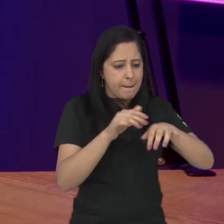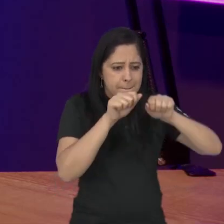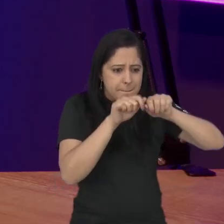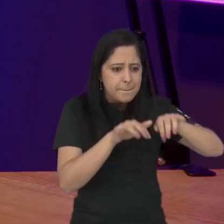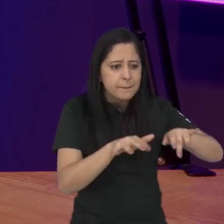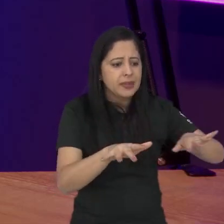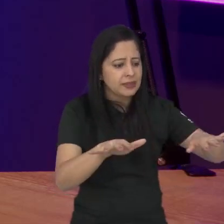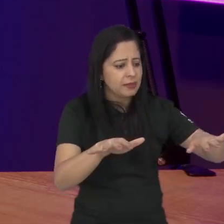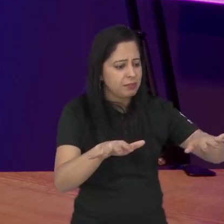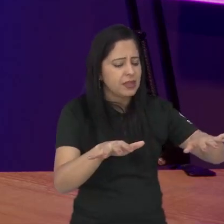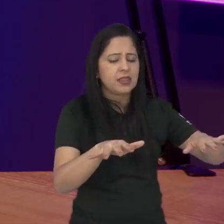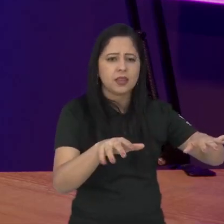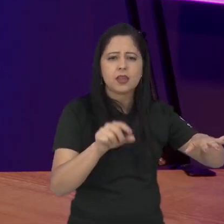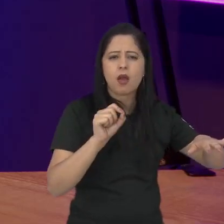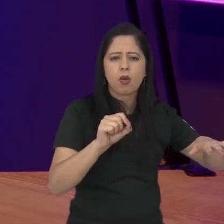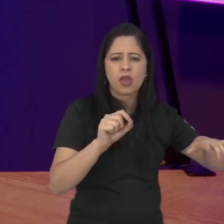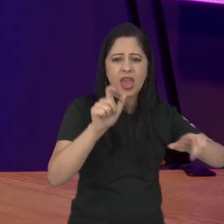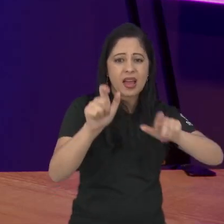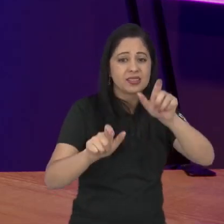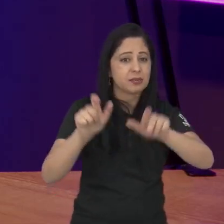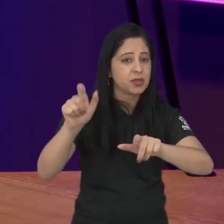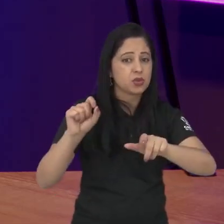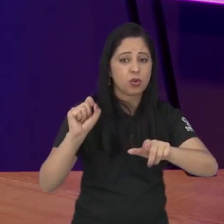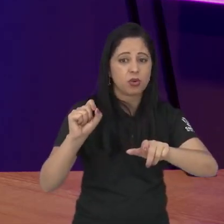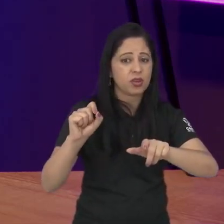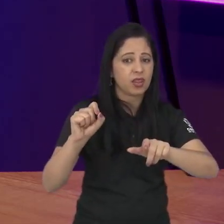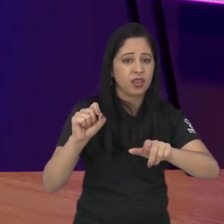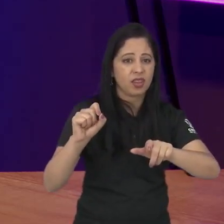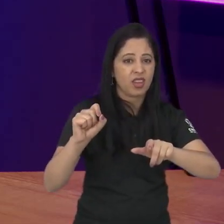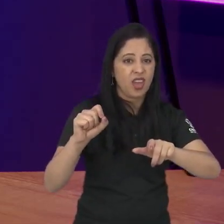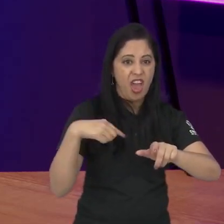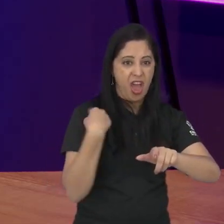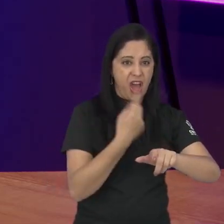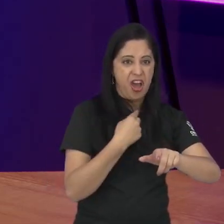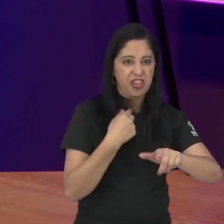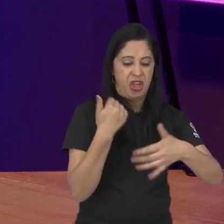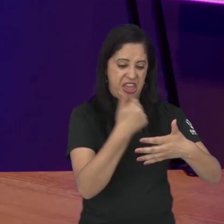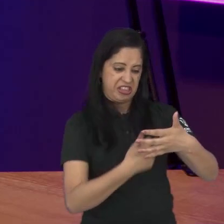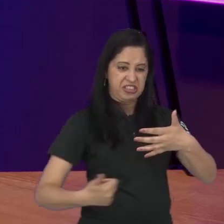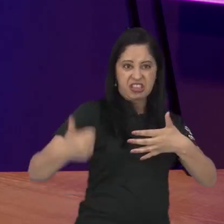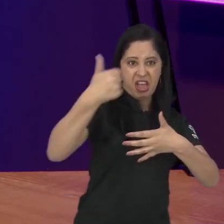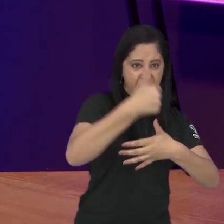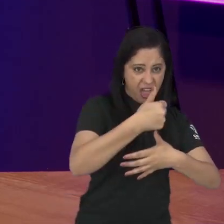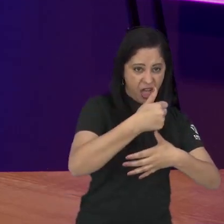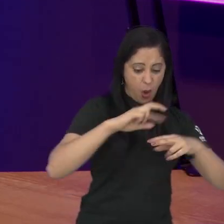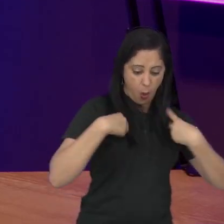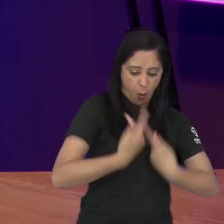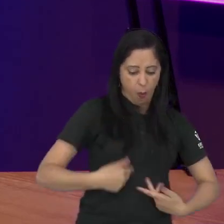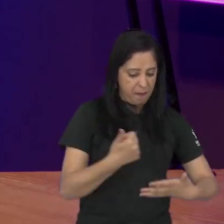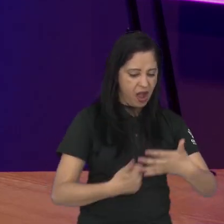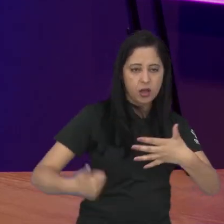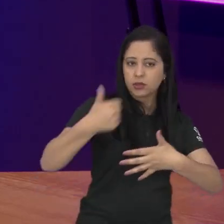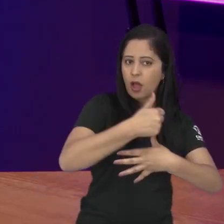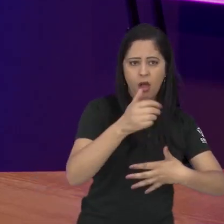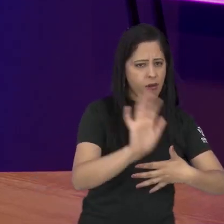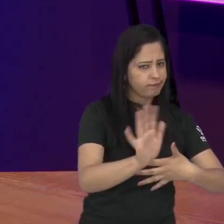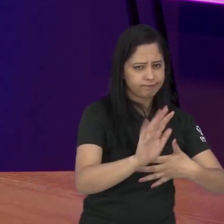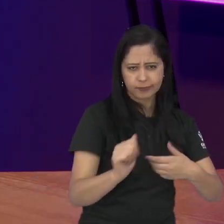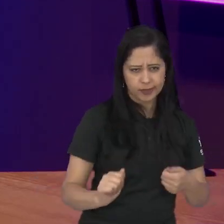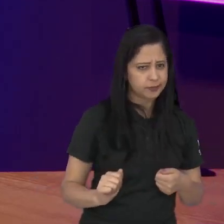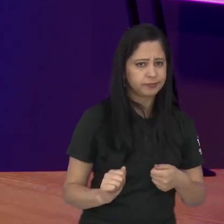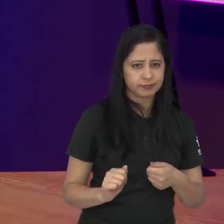sabe? A questão de que os seres humanos não estão no topo da cadeia alimentar, a questão de que a gente sempre